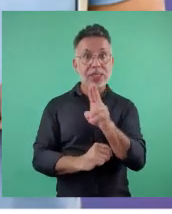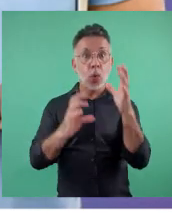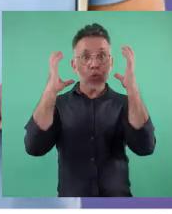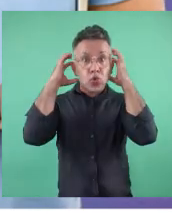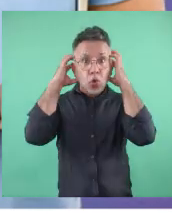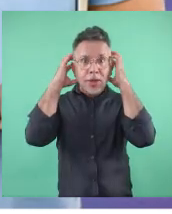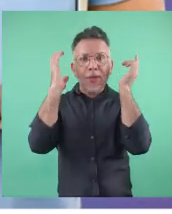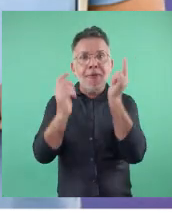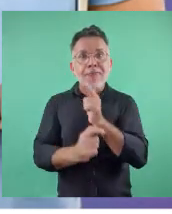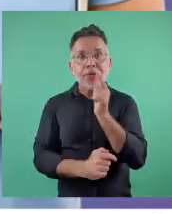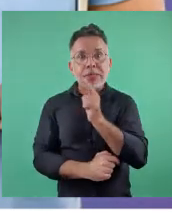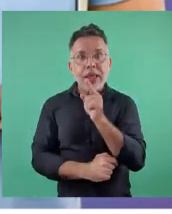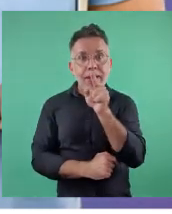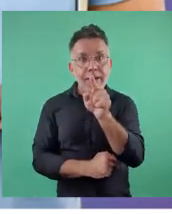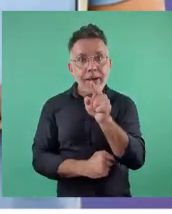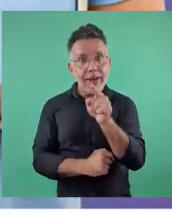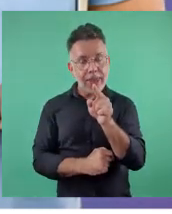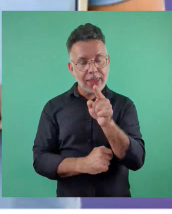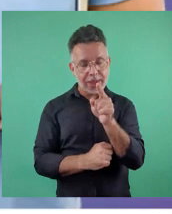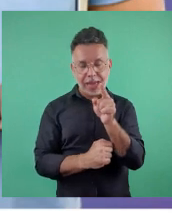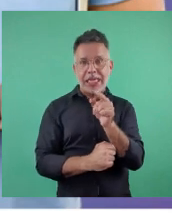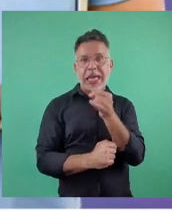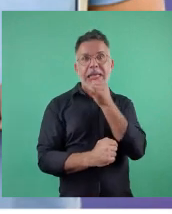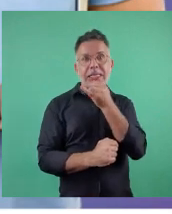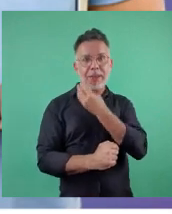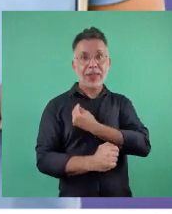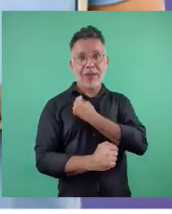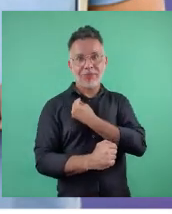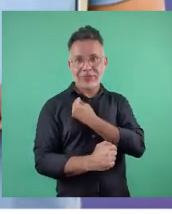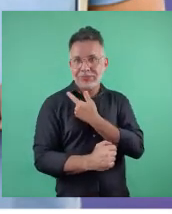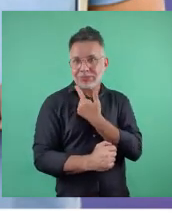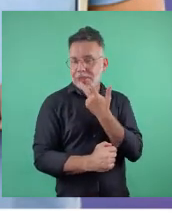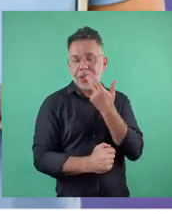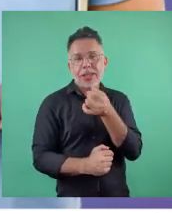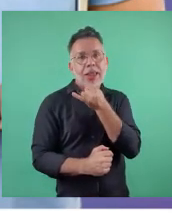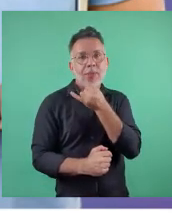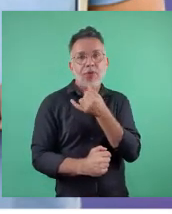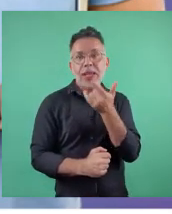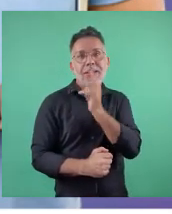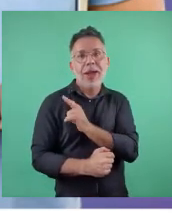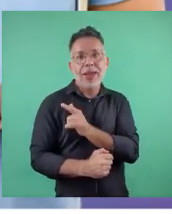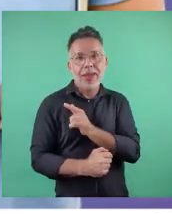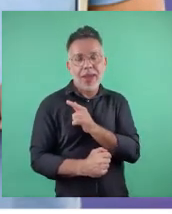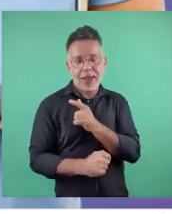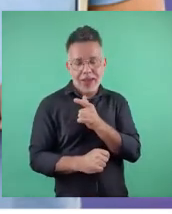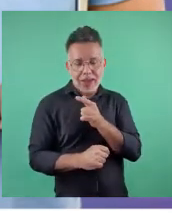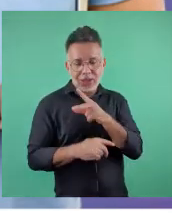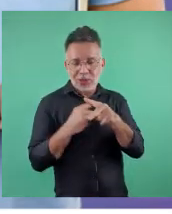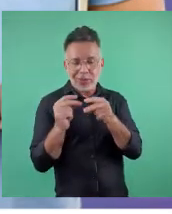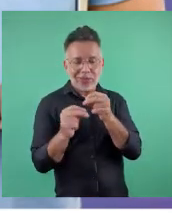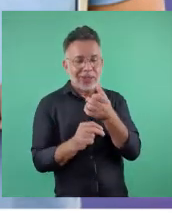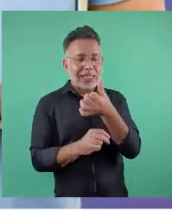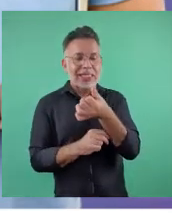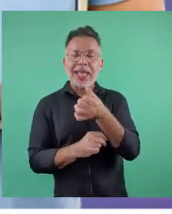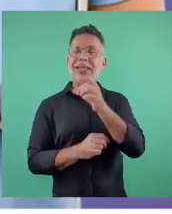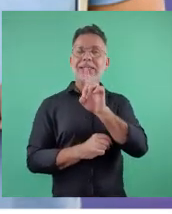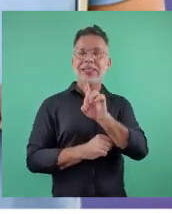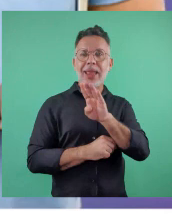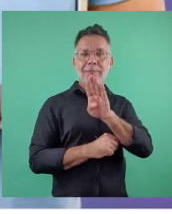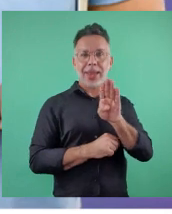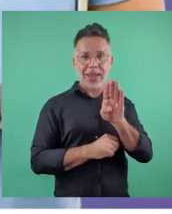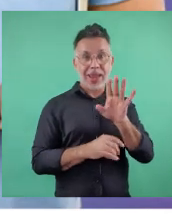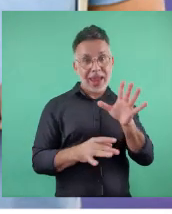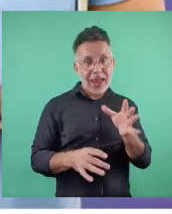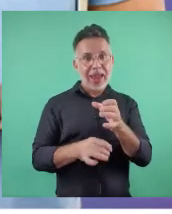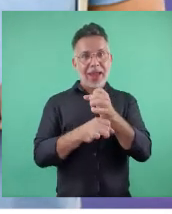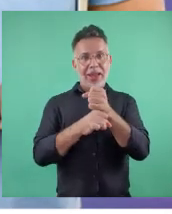você ganha da natureza fita vermelha embrulhada num pacote, o que a gente chama de 6 dB. Você ganha uma somação,